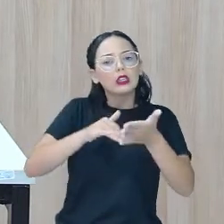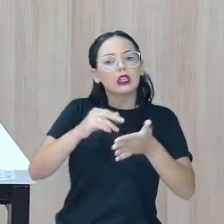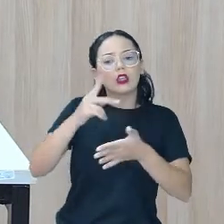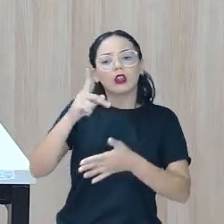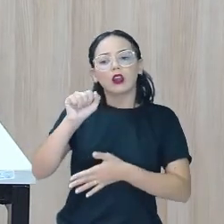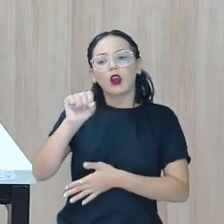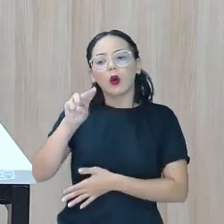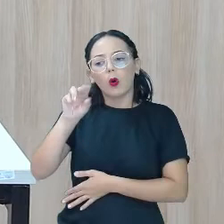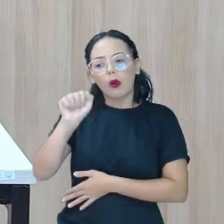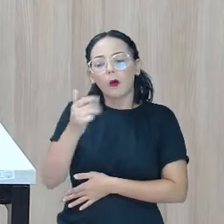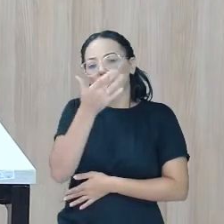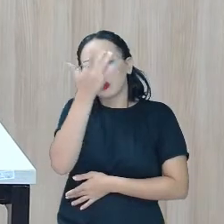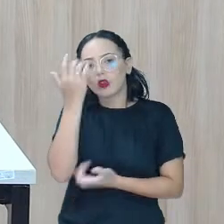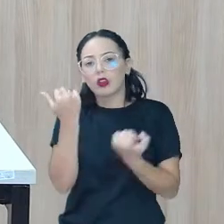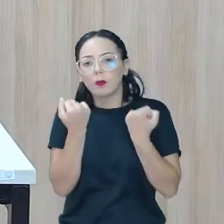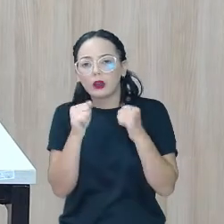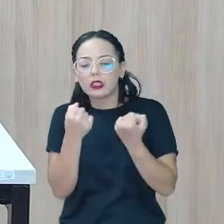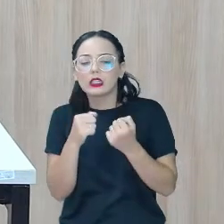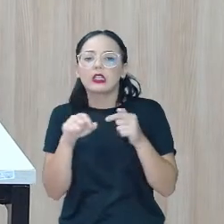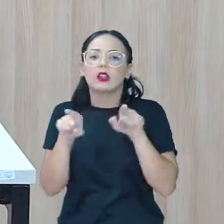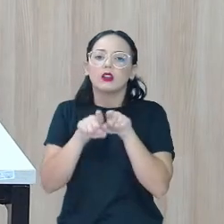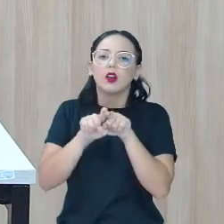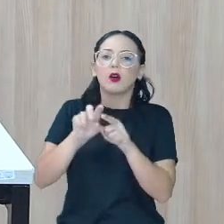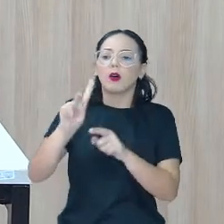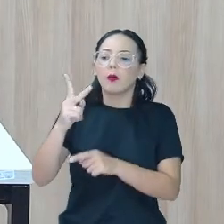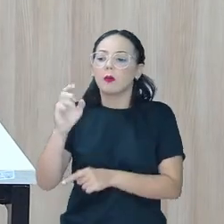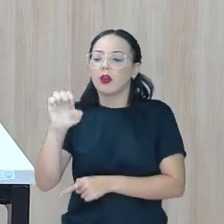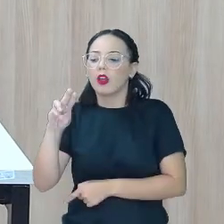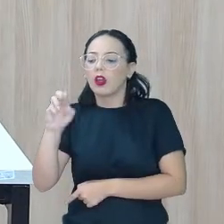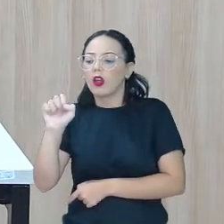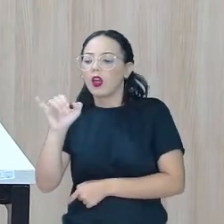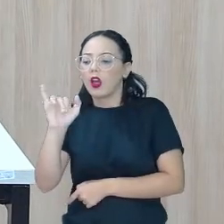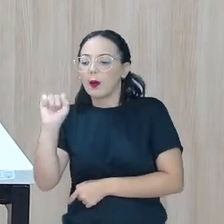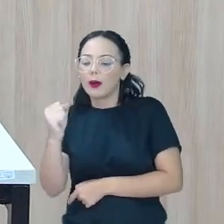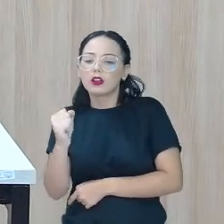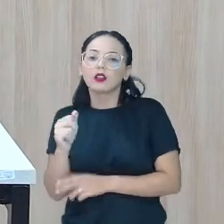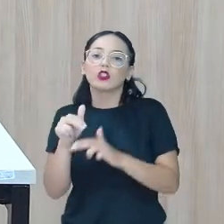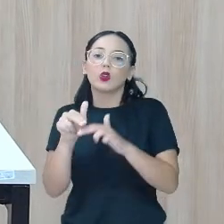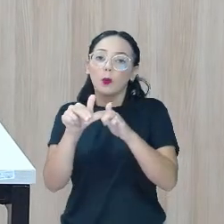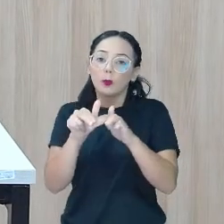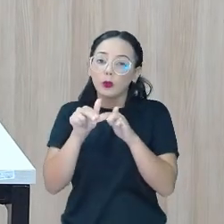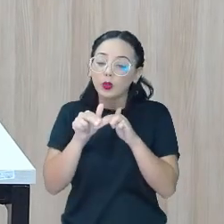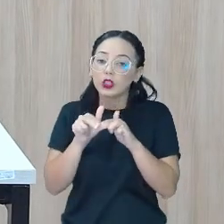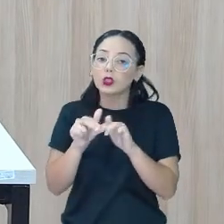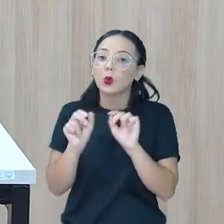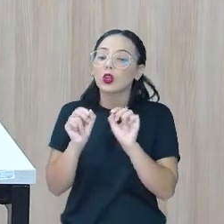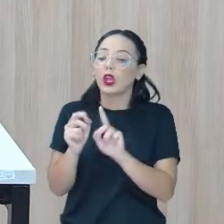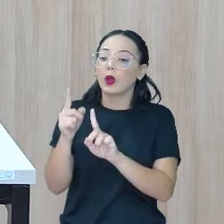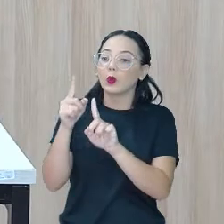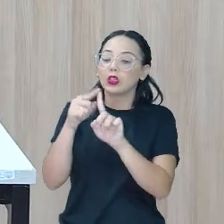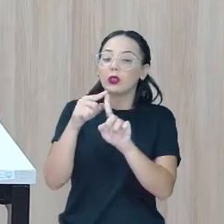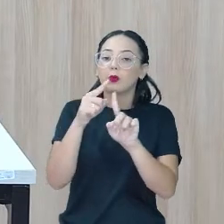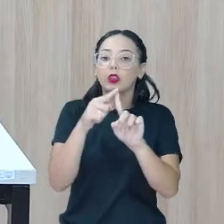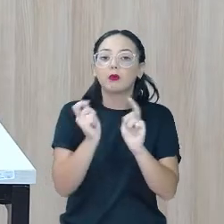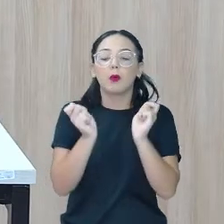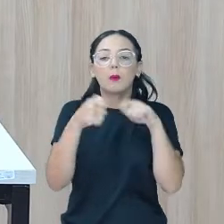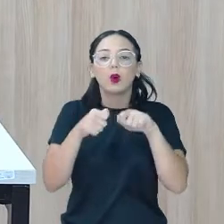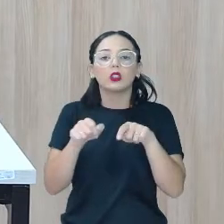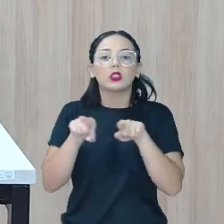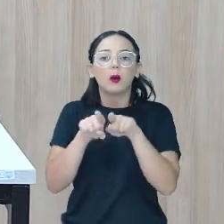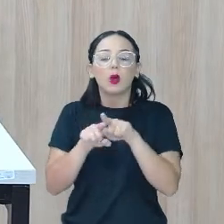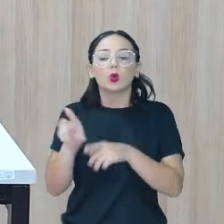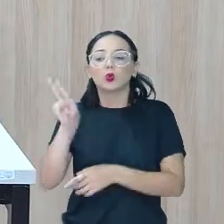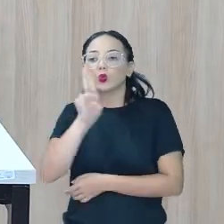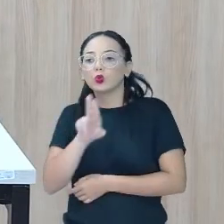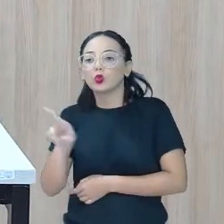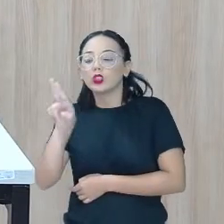precisando de plasma, as hemácias para quem está precisando, os leucócitos. Então, essa doação ela pode ser utilizada